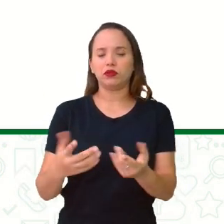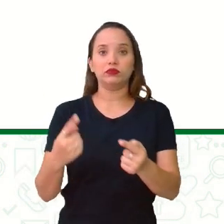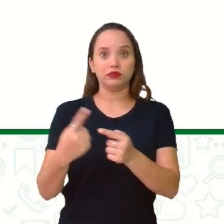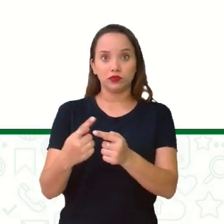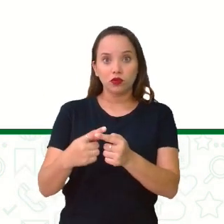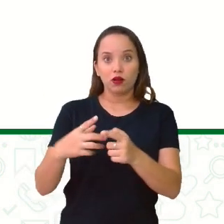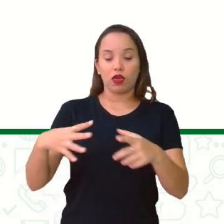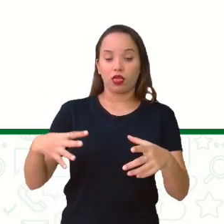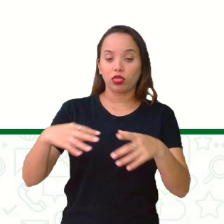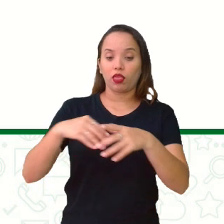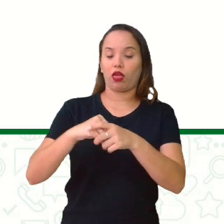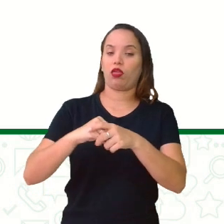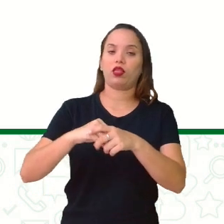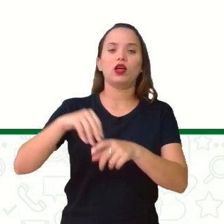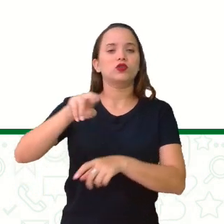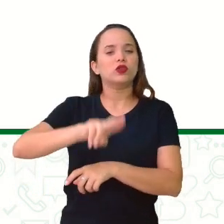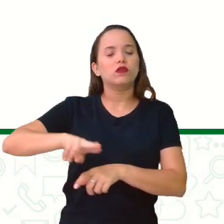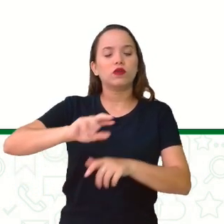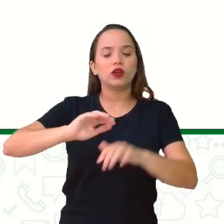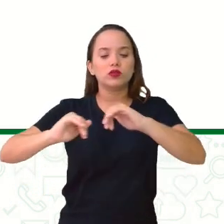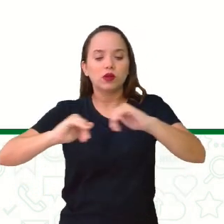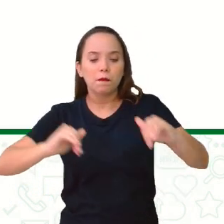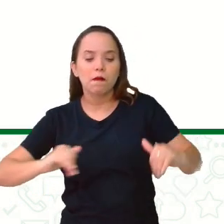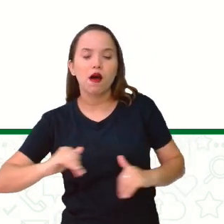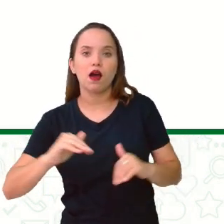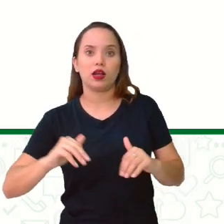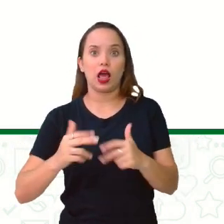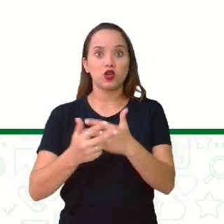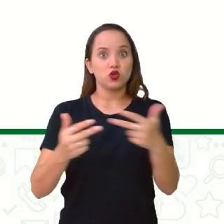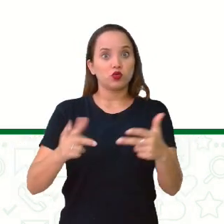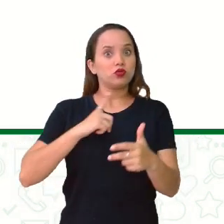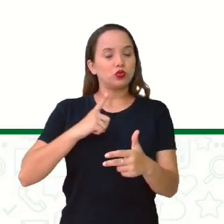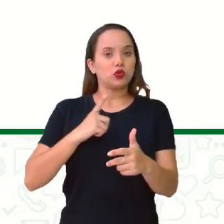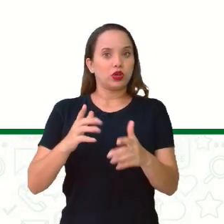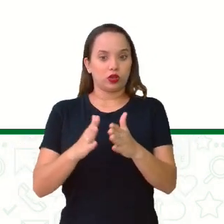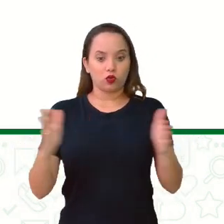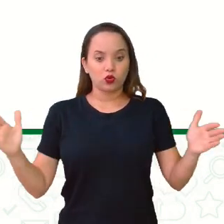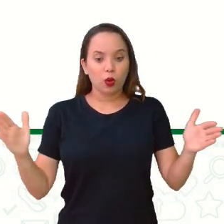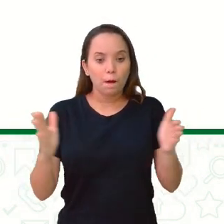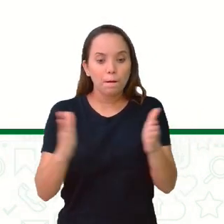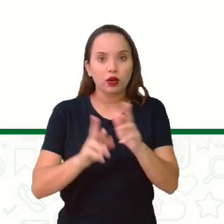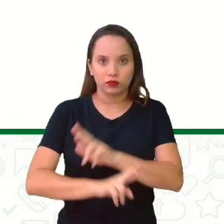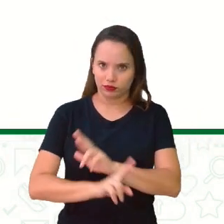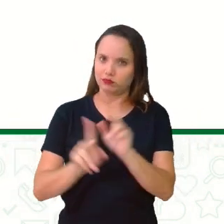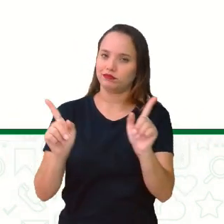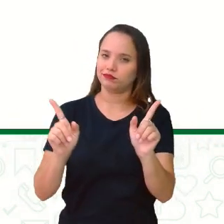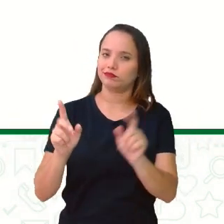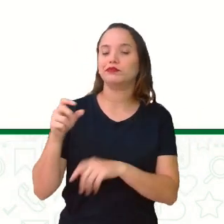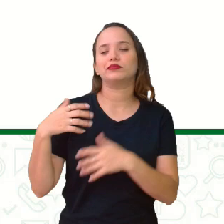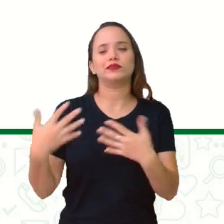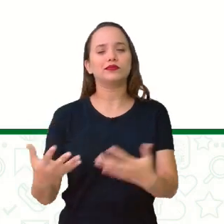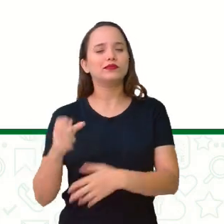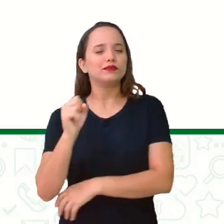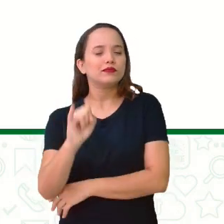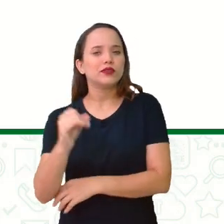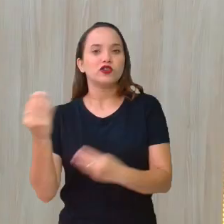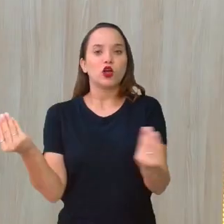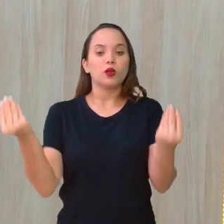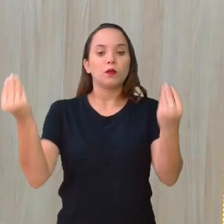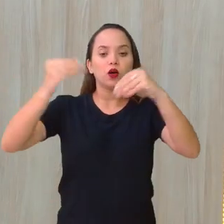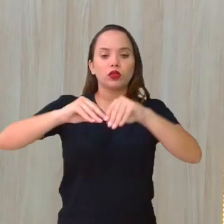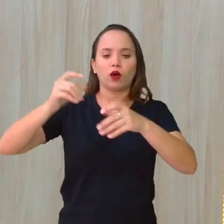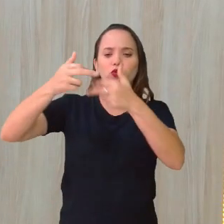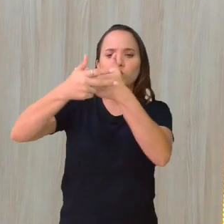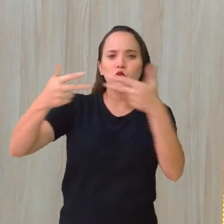separar aquelas partículas que têm tamanhos diferentes, né? Então, se a gente jogar qualquer substância lá que